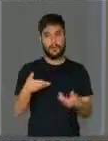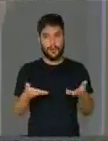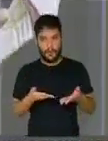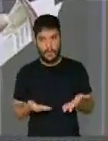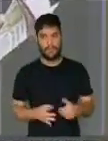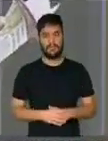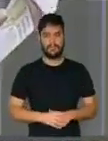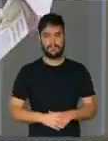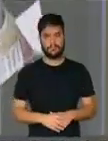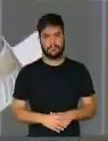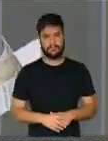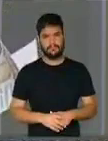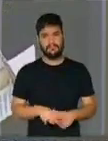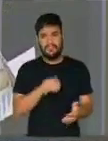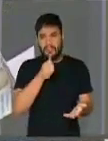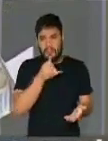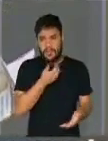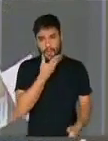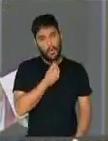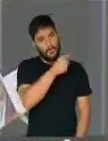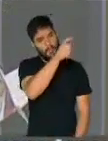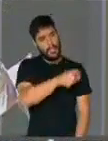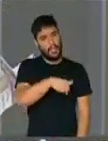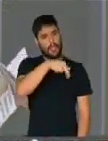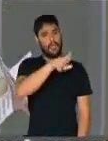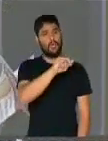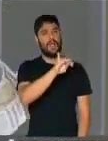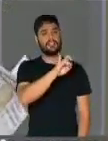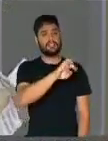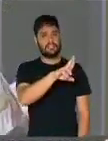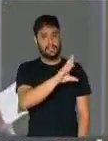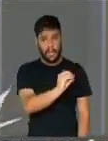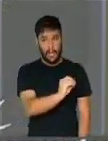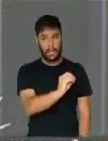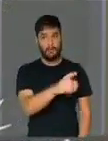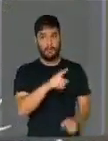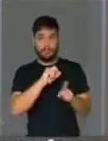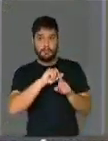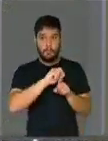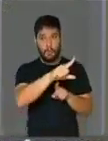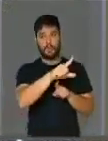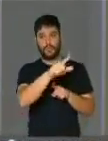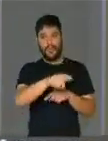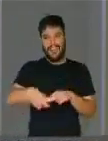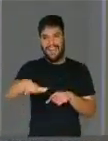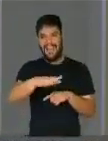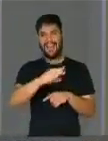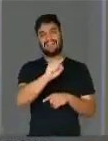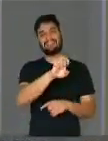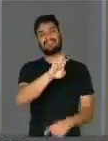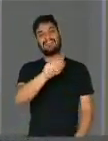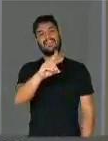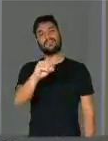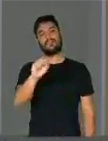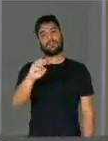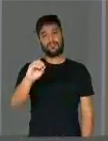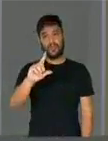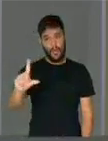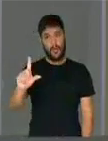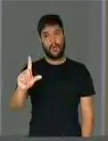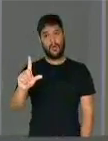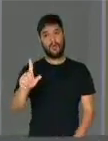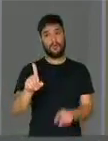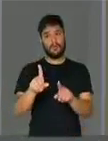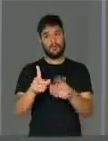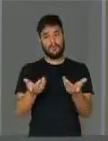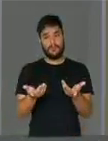dizendo: infelizmente, quando o Quartiero, por ter sido expulso de Raposa Serra do Sol e ir para a Amazônia, ir para o